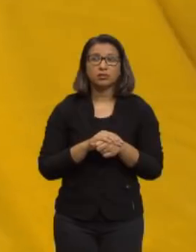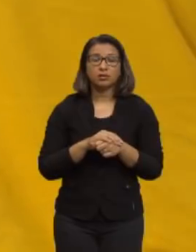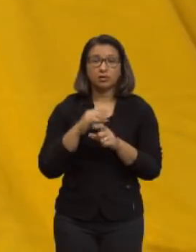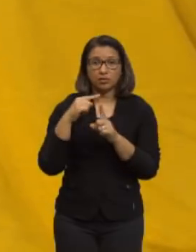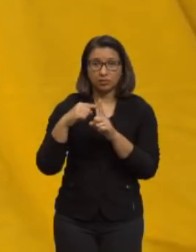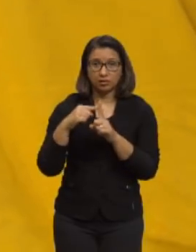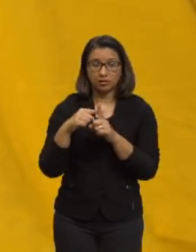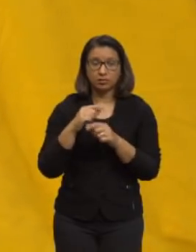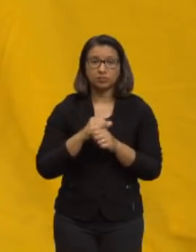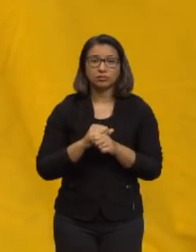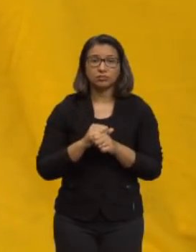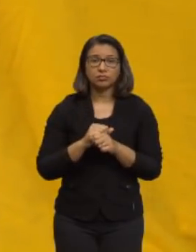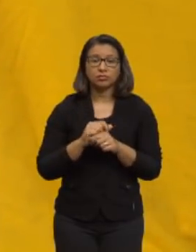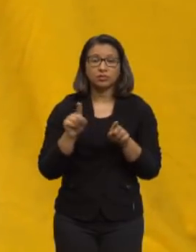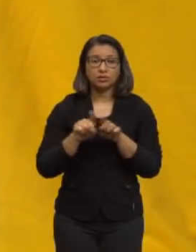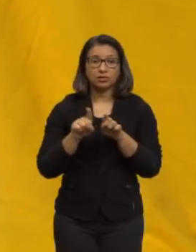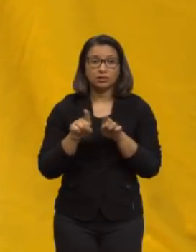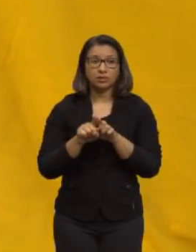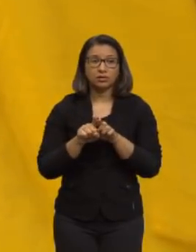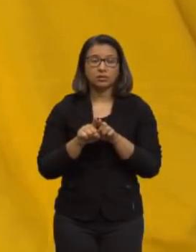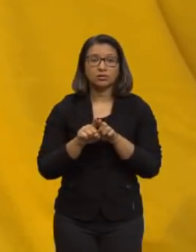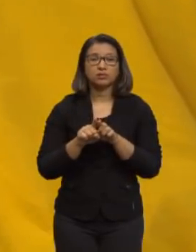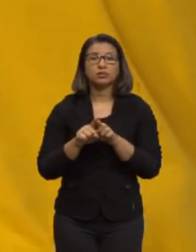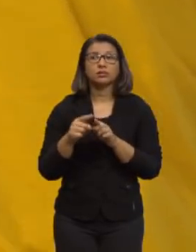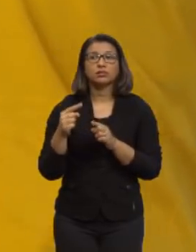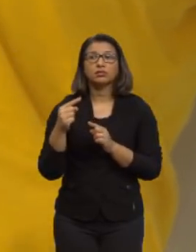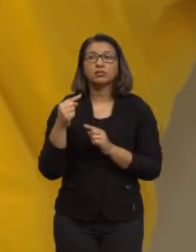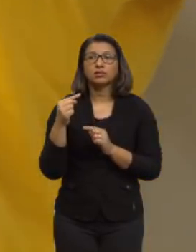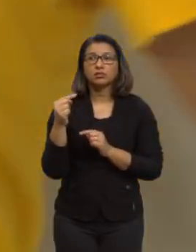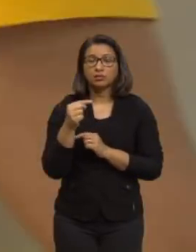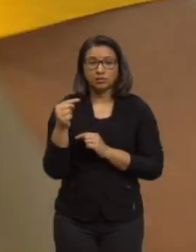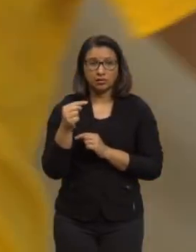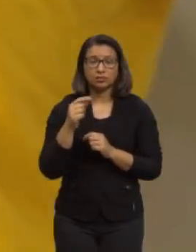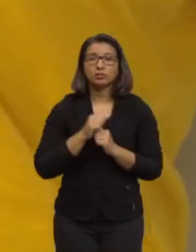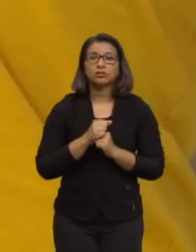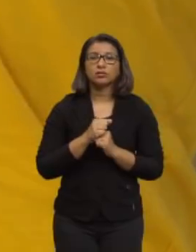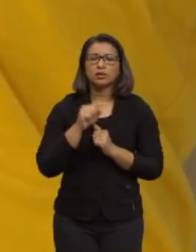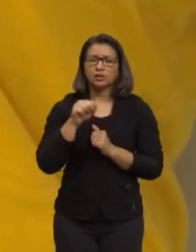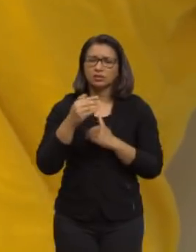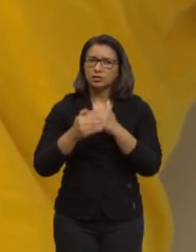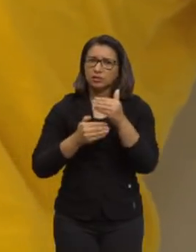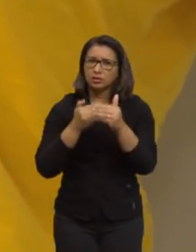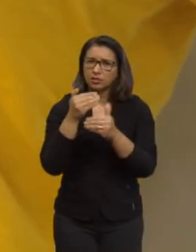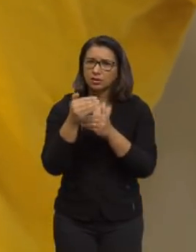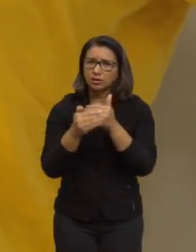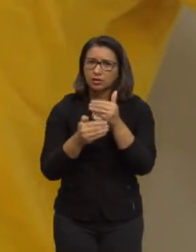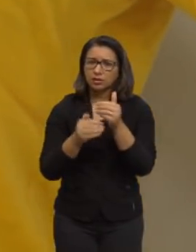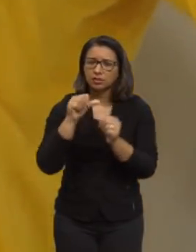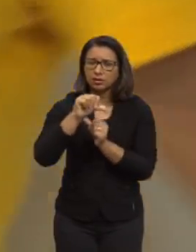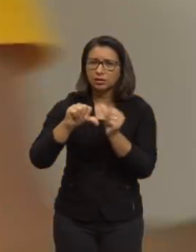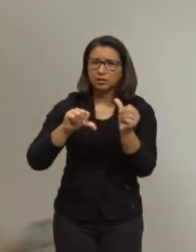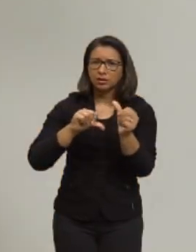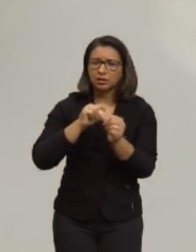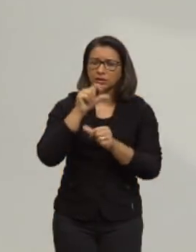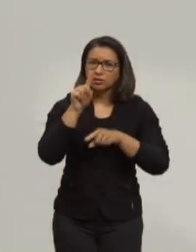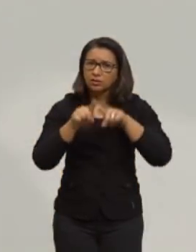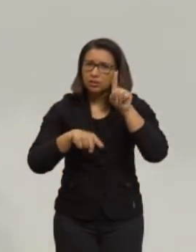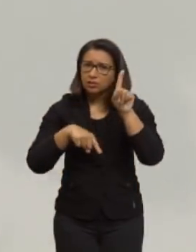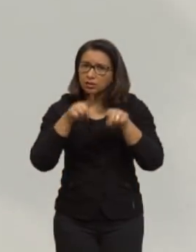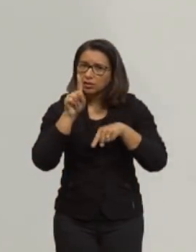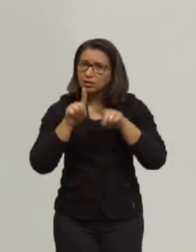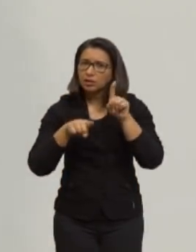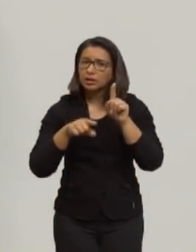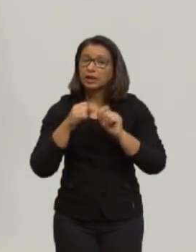eu e o meu olha esse processo teve uma variação de entalpia